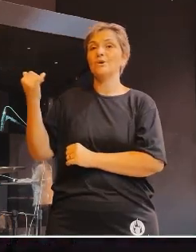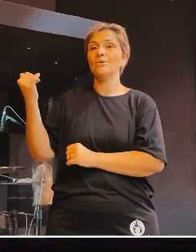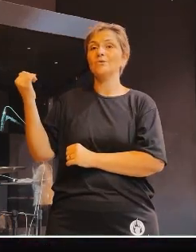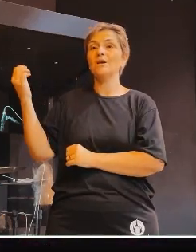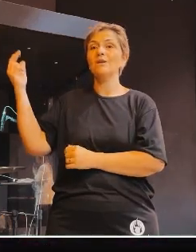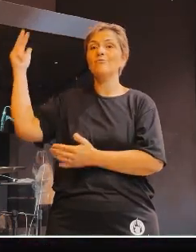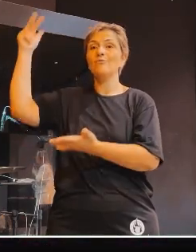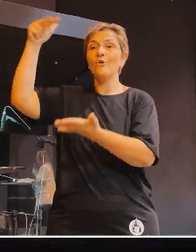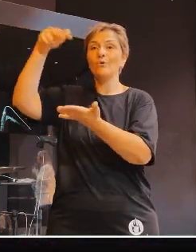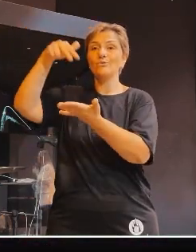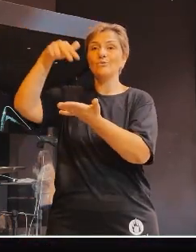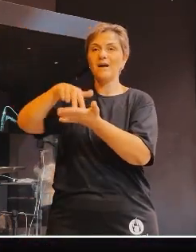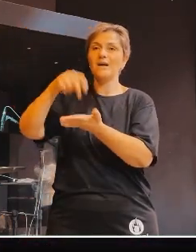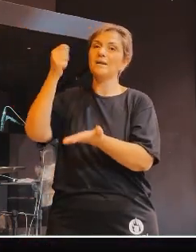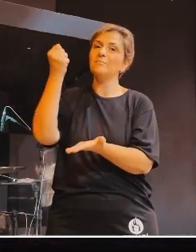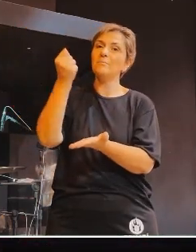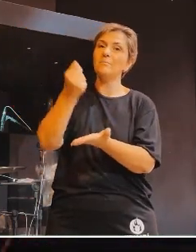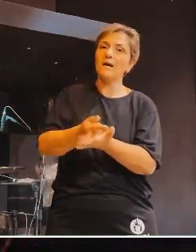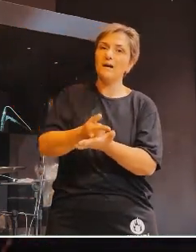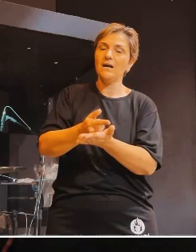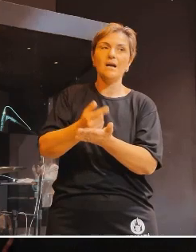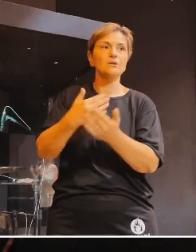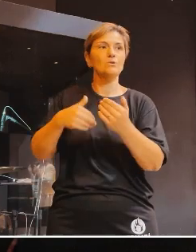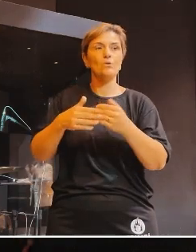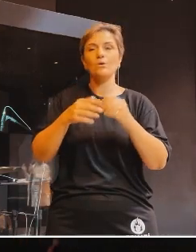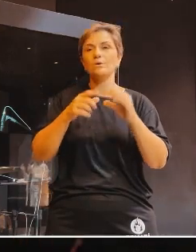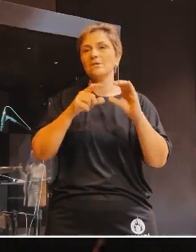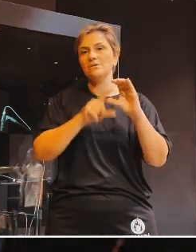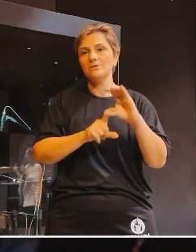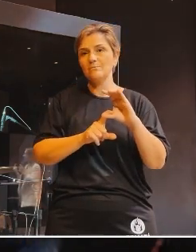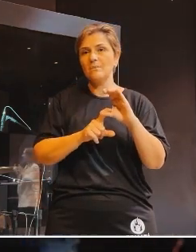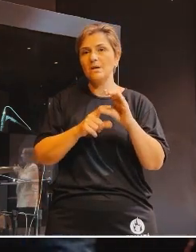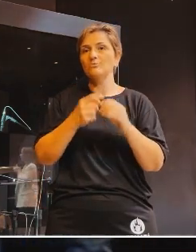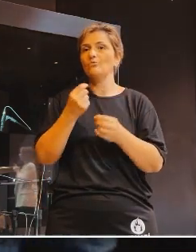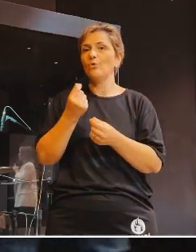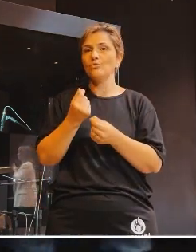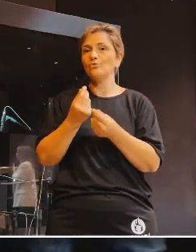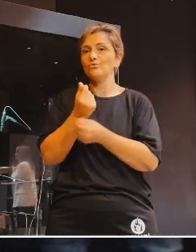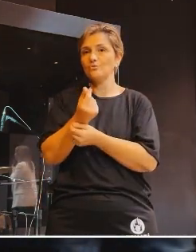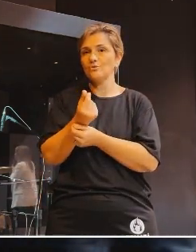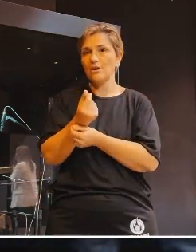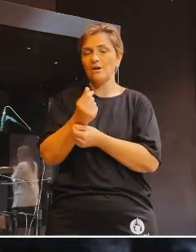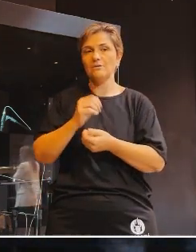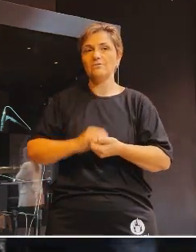as despesas. Eu creio que o nosso Jesus voltará.